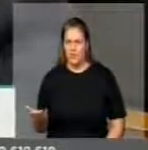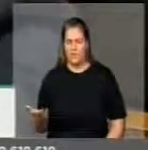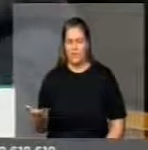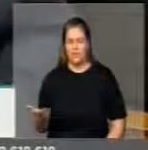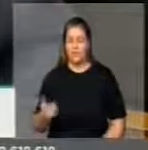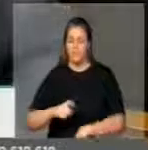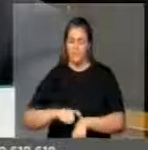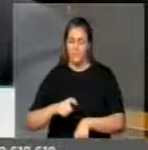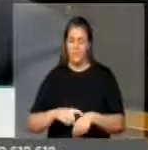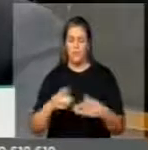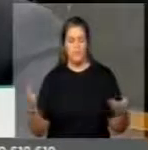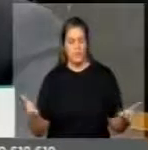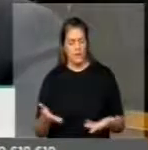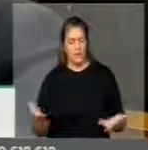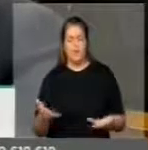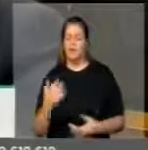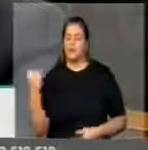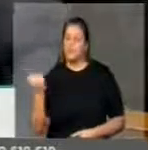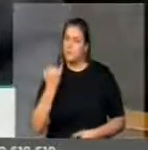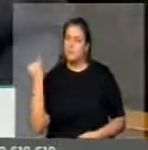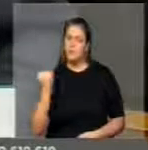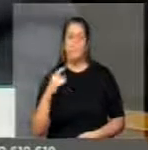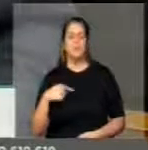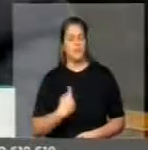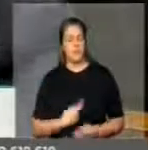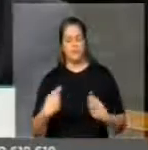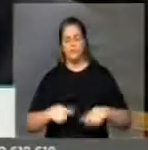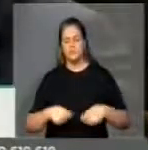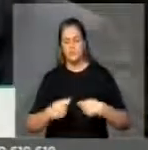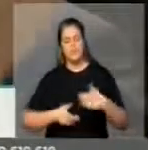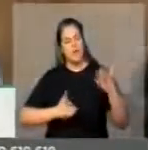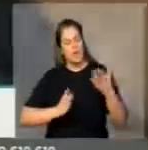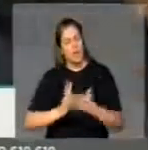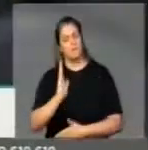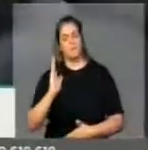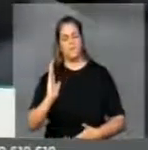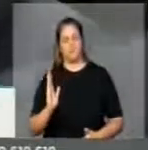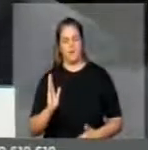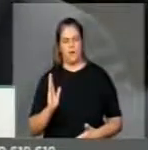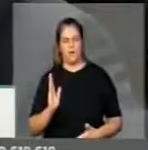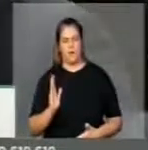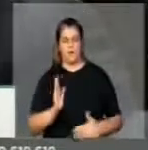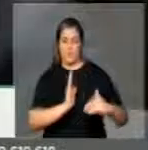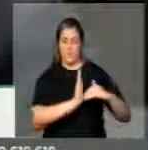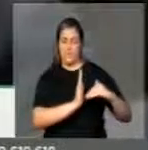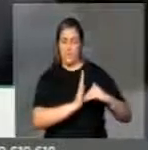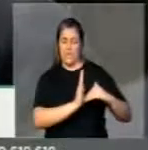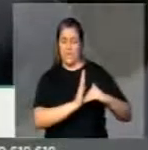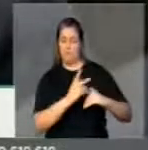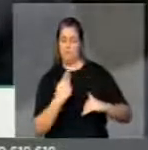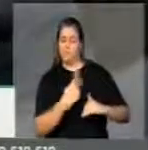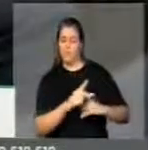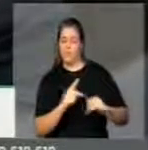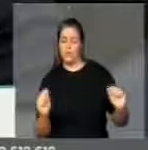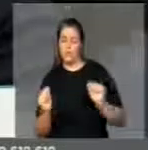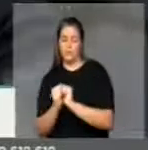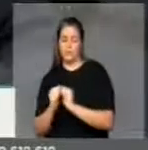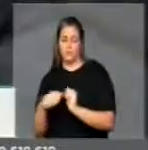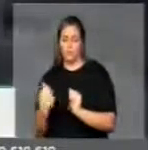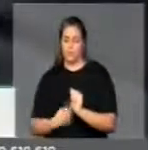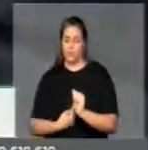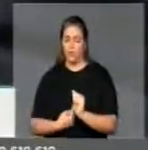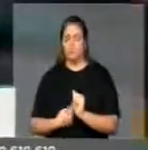para que possamos aprová-la, possamos colocar essa do Senado em conjunto com a da Câmara, e se ela está por aqui, formarmos